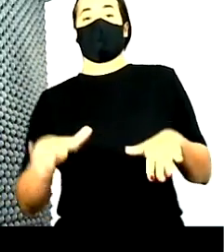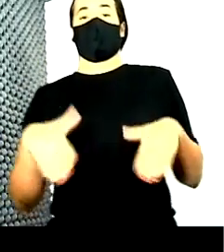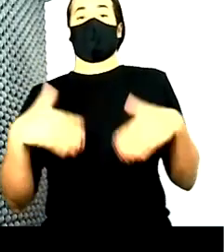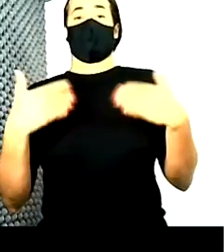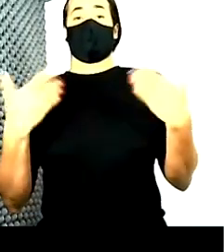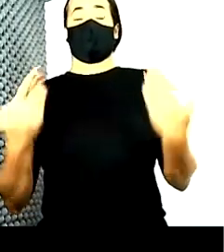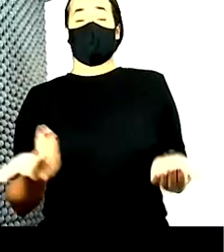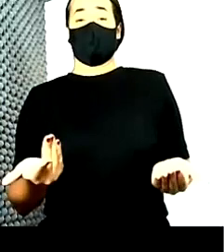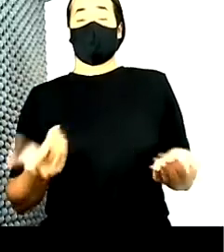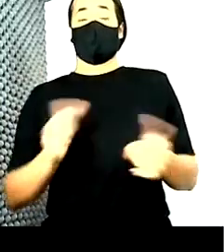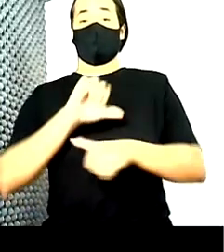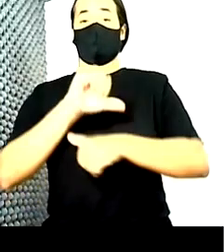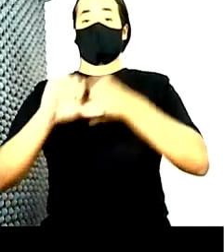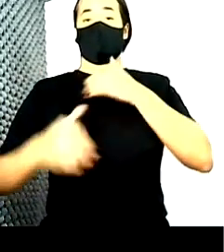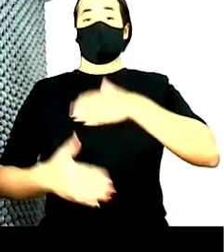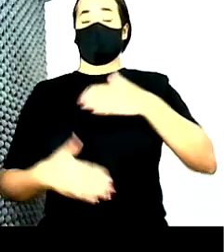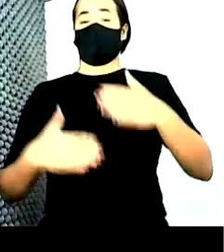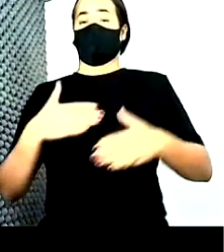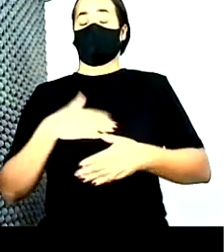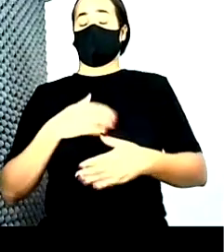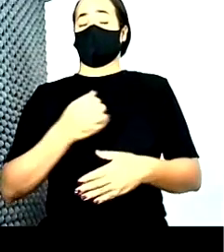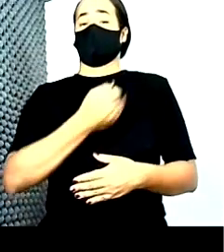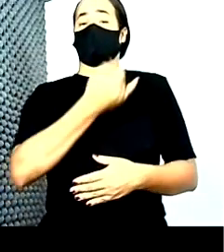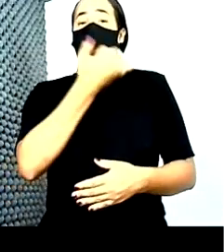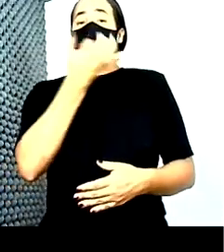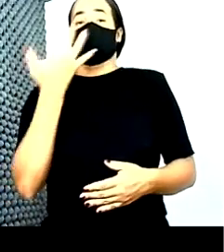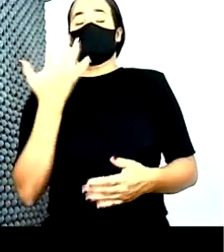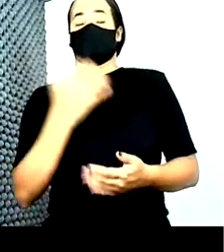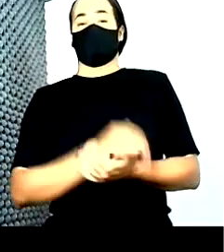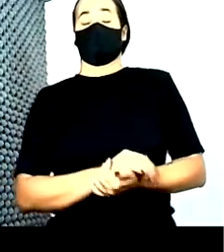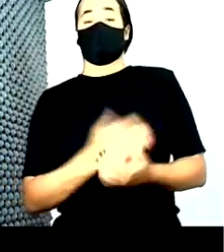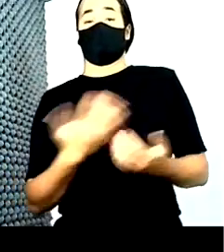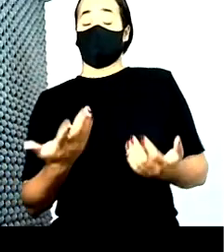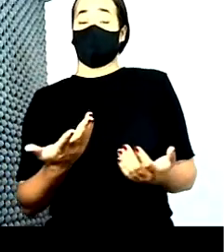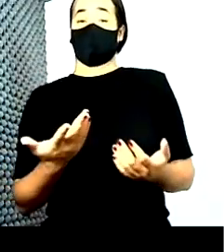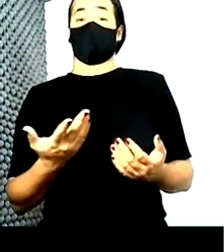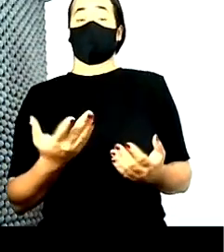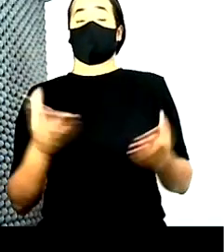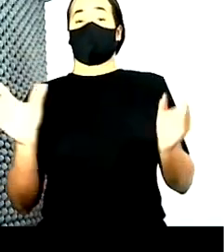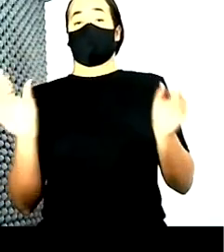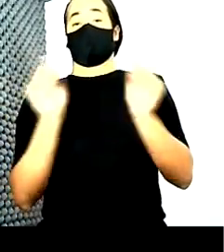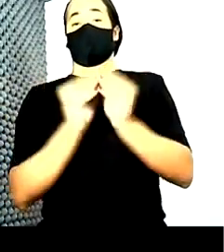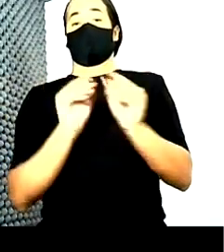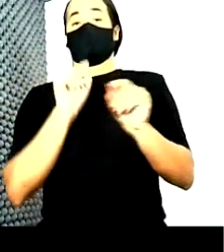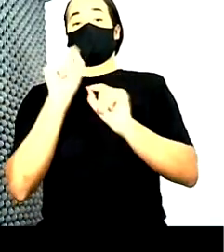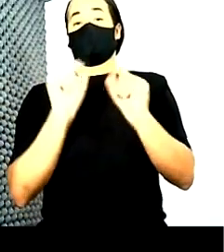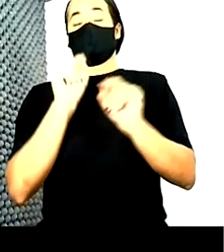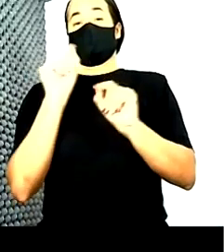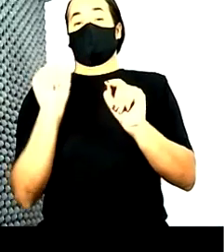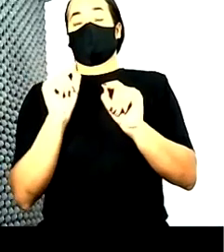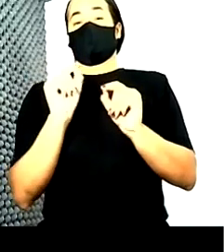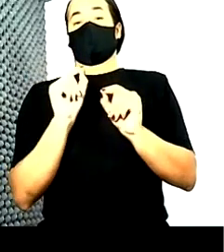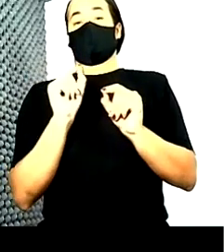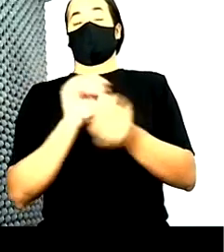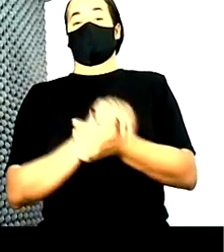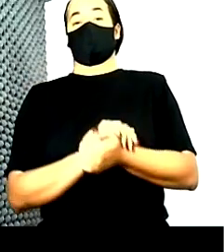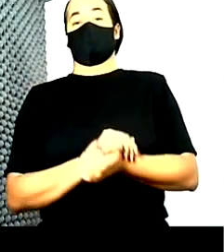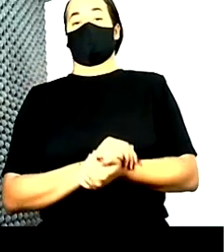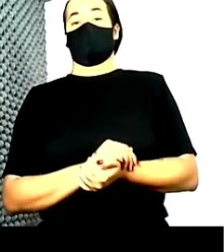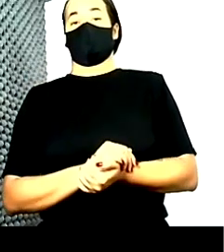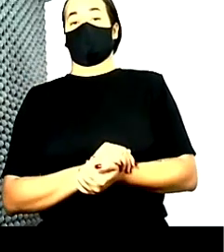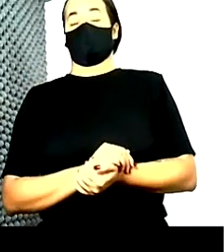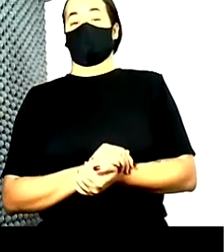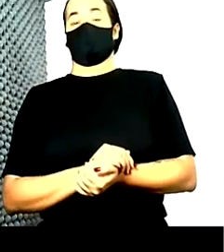corporais que vai acontecer durante a nossa puberdade? De modo geral, as principais mudanças vão ocorrer